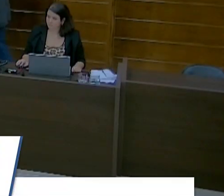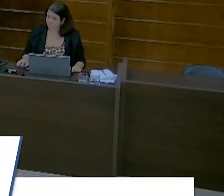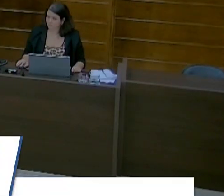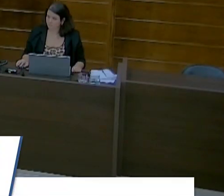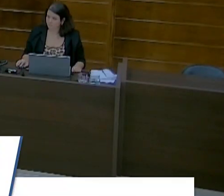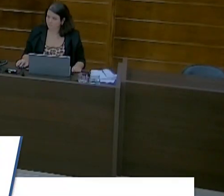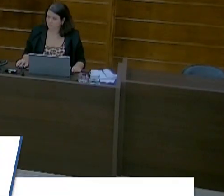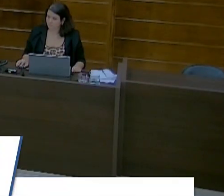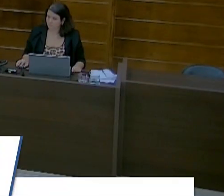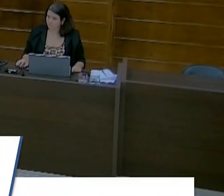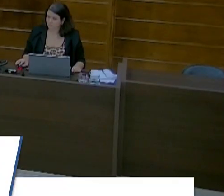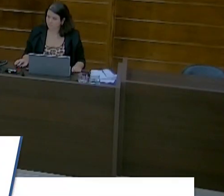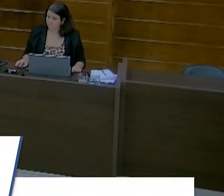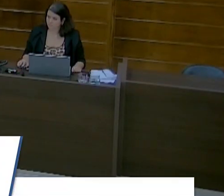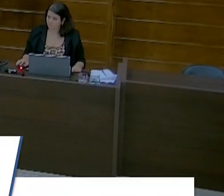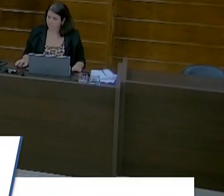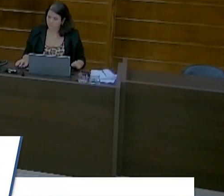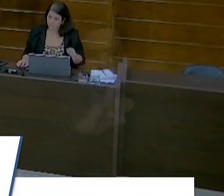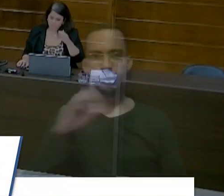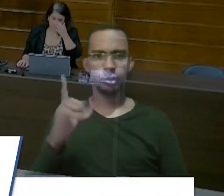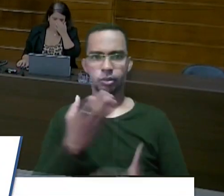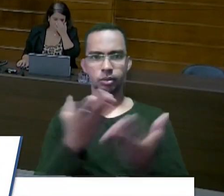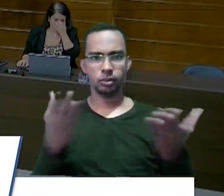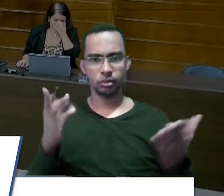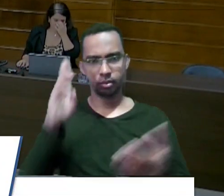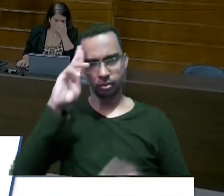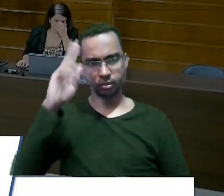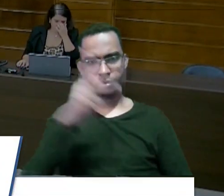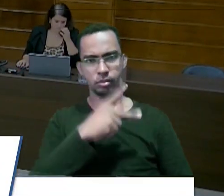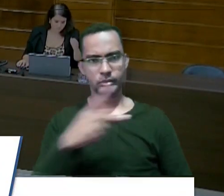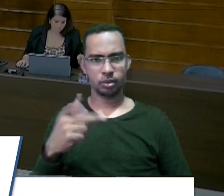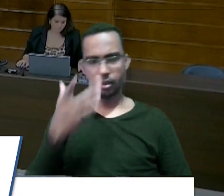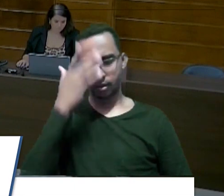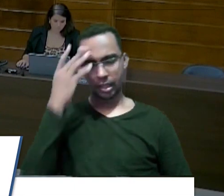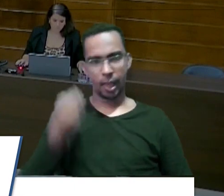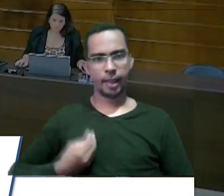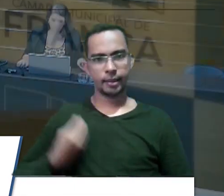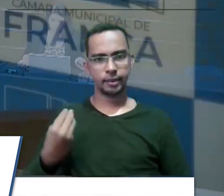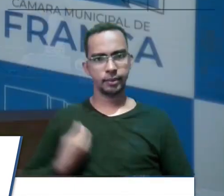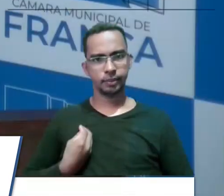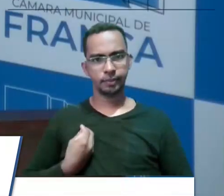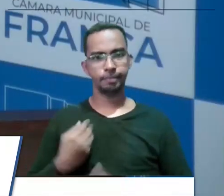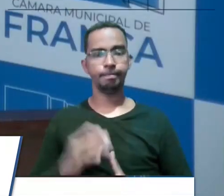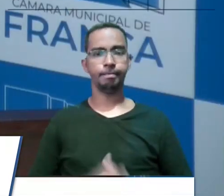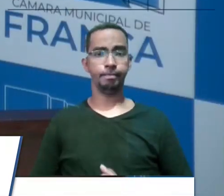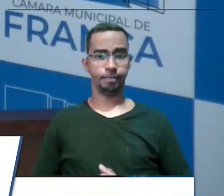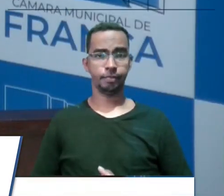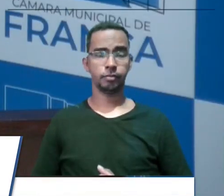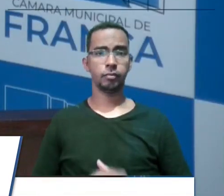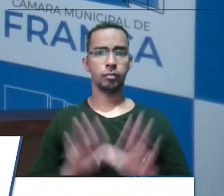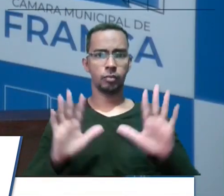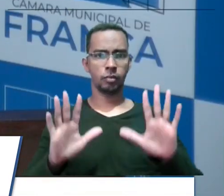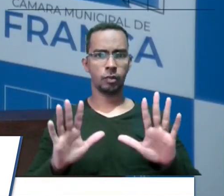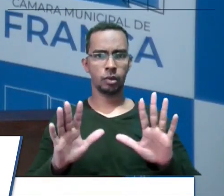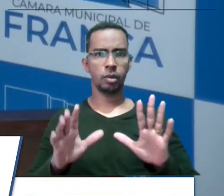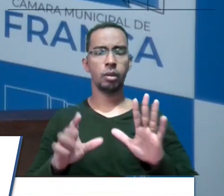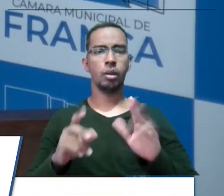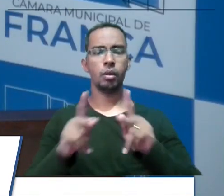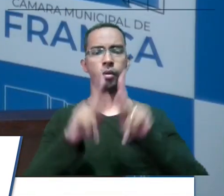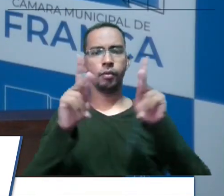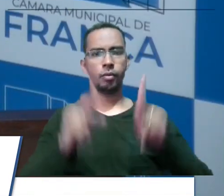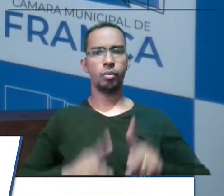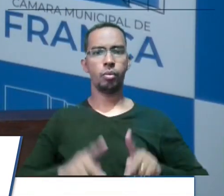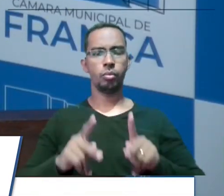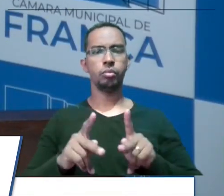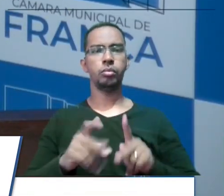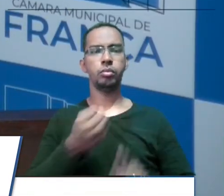Bom dia, presidente, nobres pares, público aqui presente. Sobre o projeto 3 que